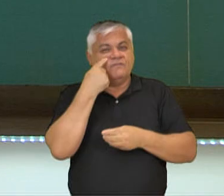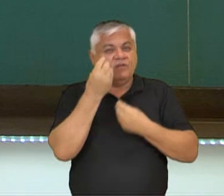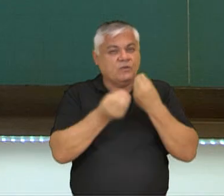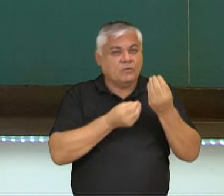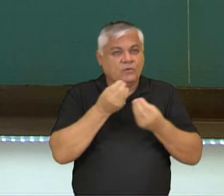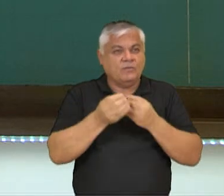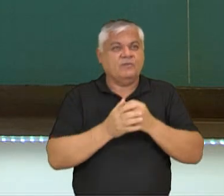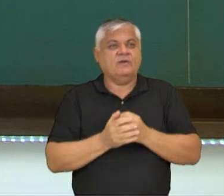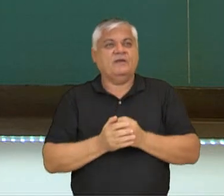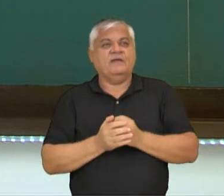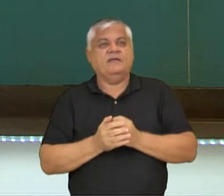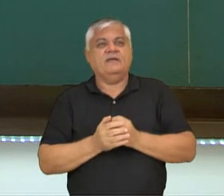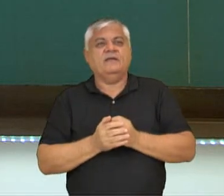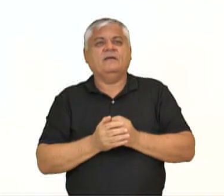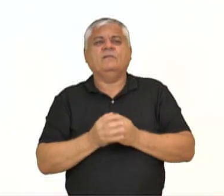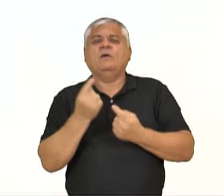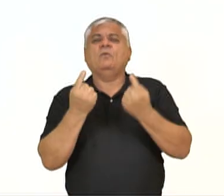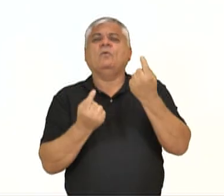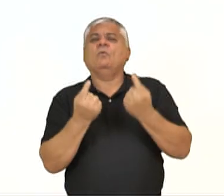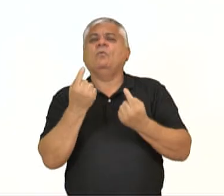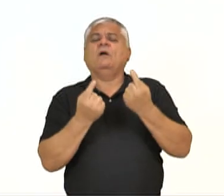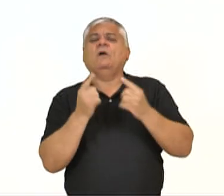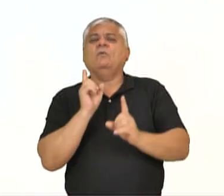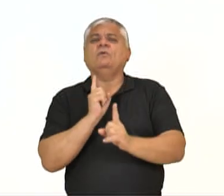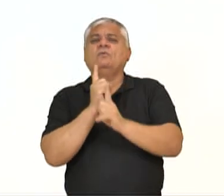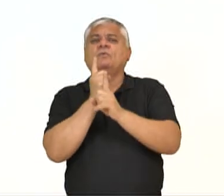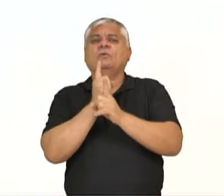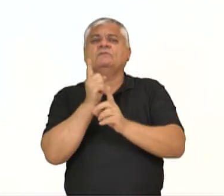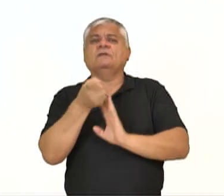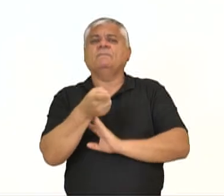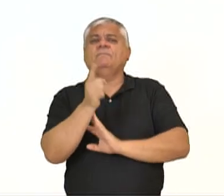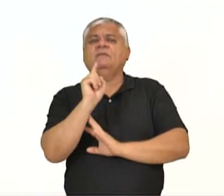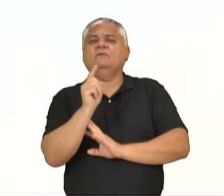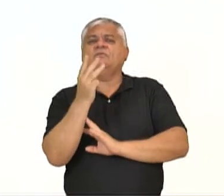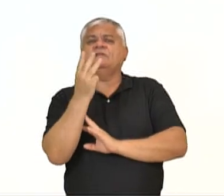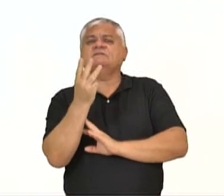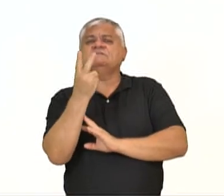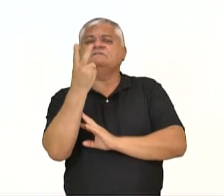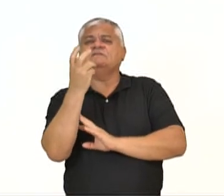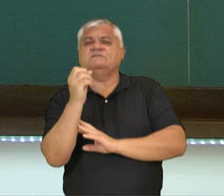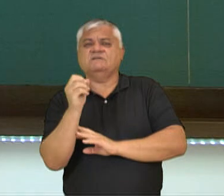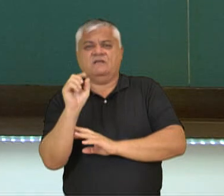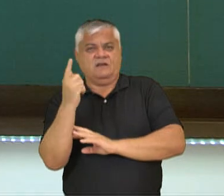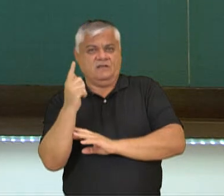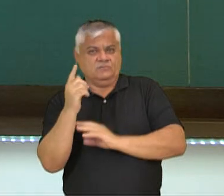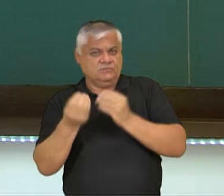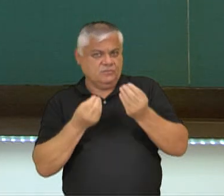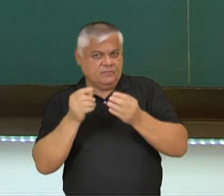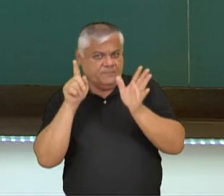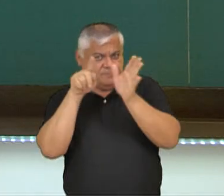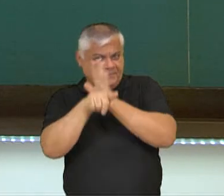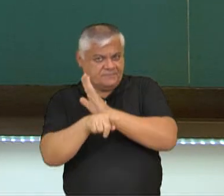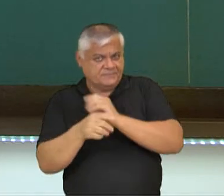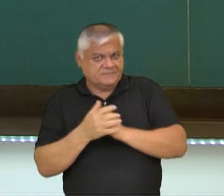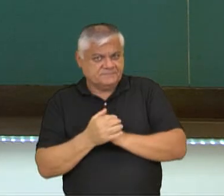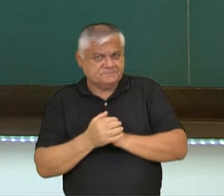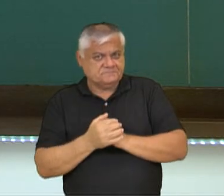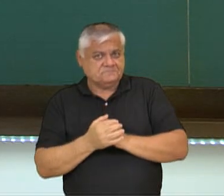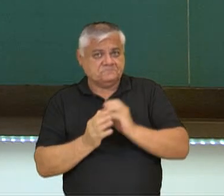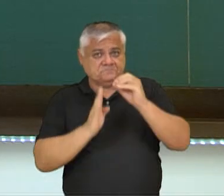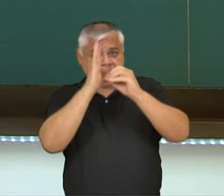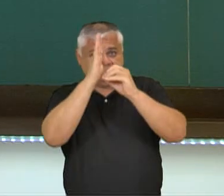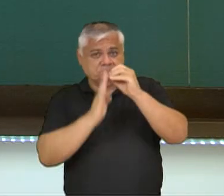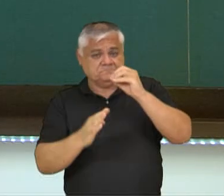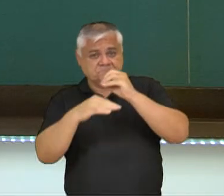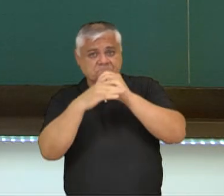de novo. Mas em qual quadrante localiza-se o ângulo de 1320 graus? Então, essa é a primeira pergunta. Você vai fazer a